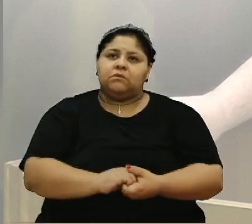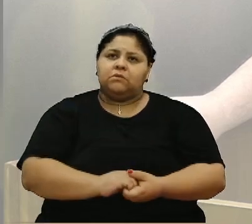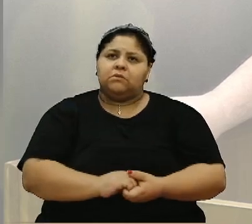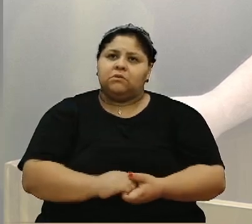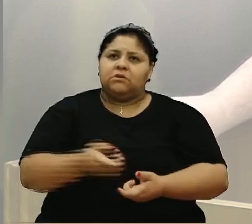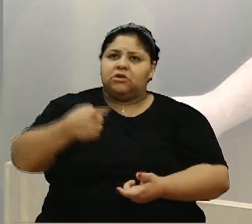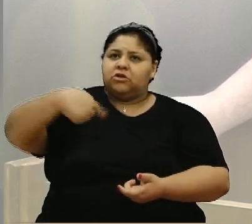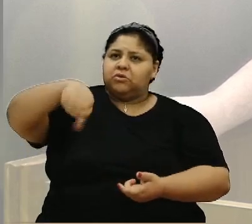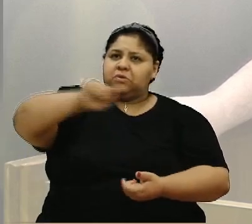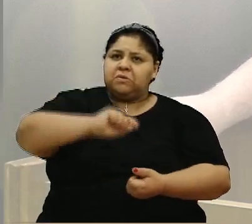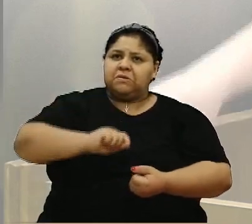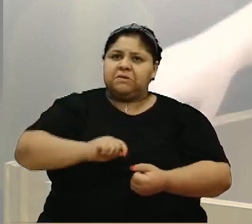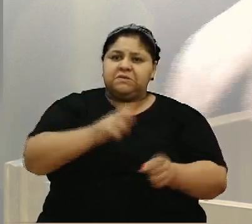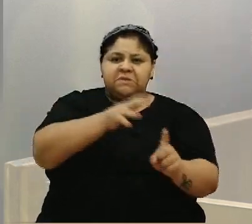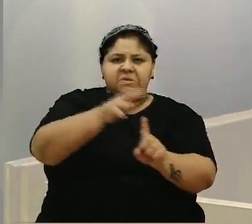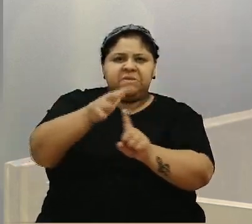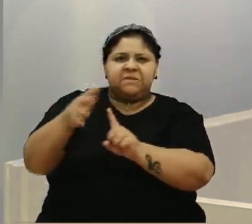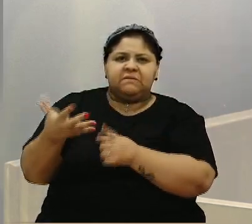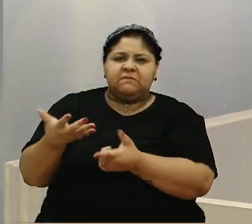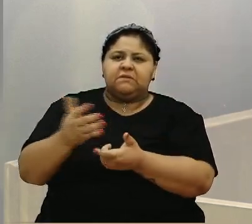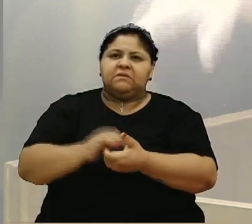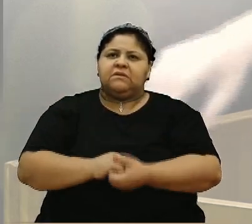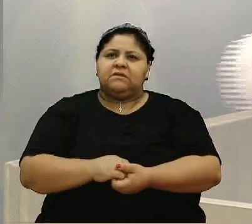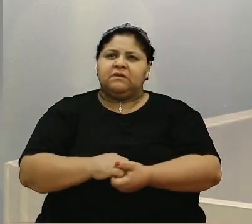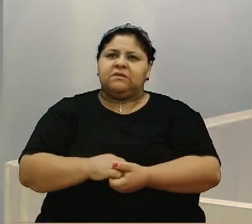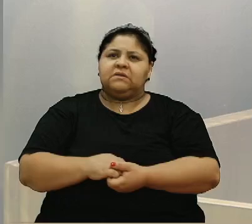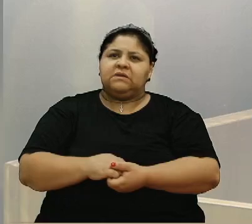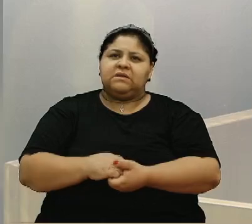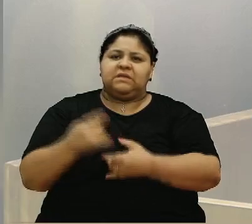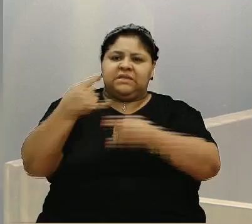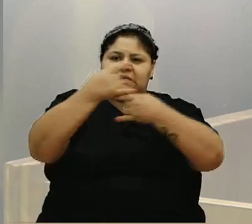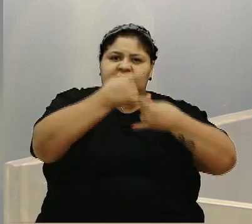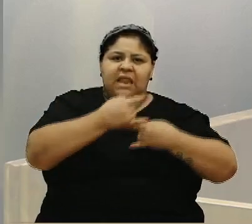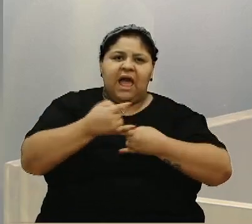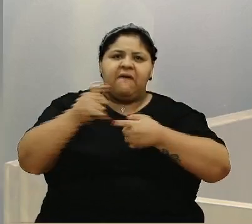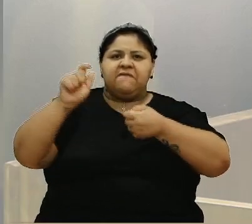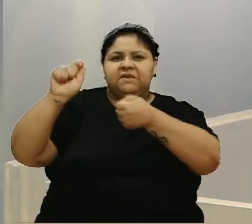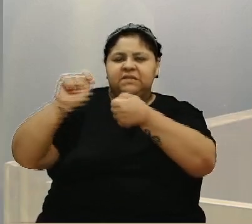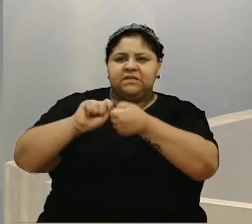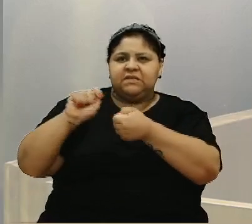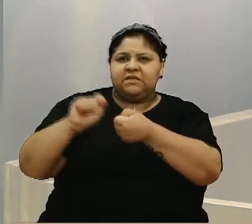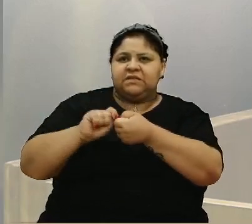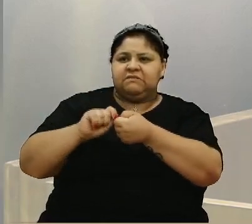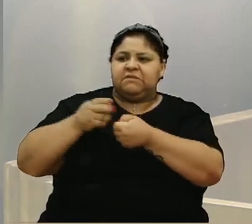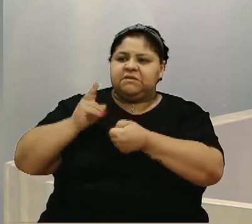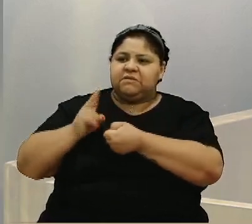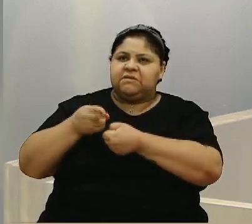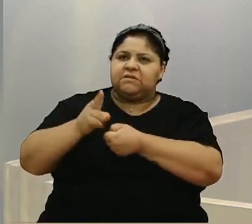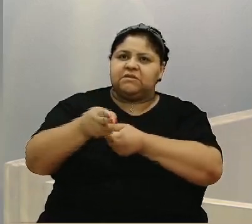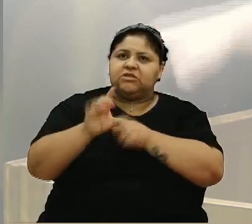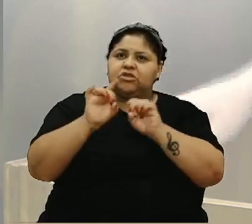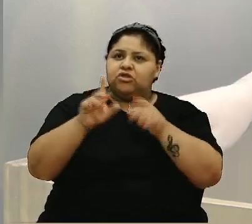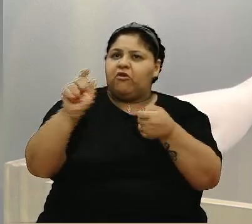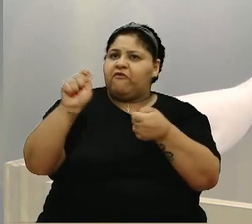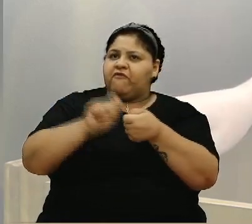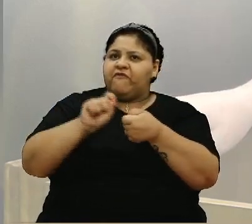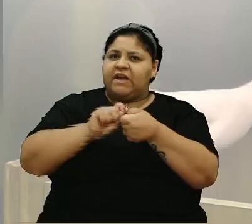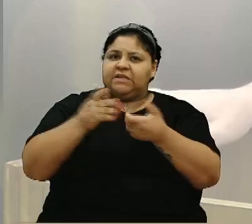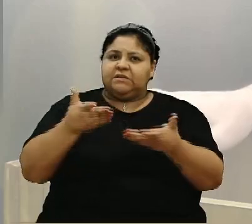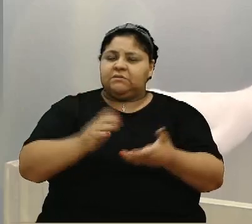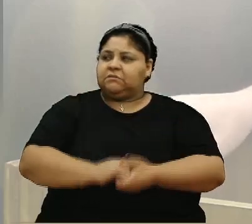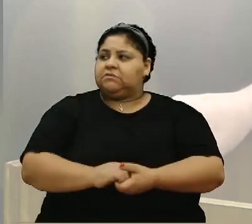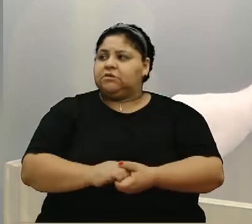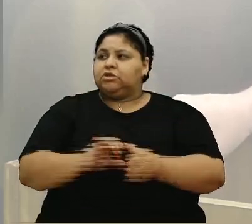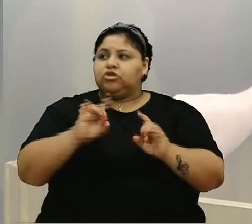Nós somos atacados, inclusive nessas lives, né, que fazem seguidamente, e só fazem isso, né?